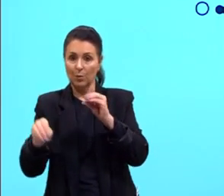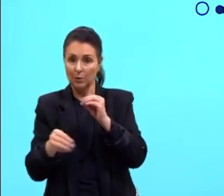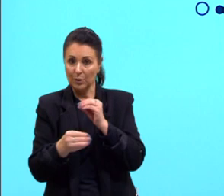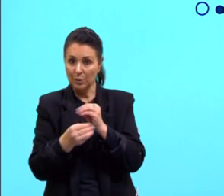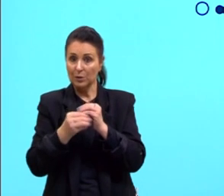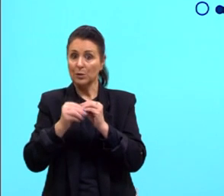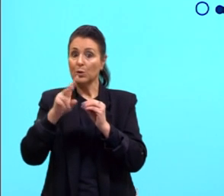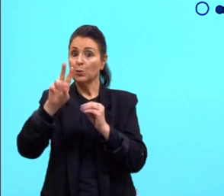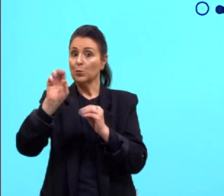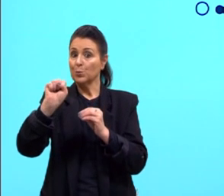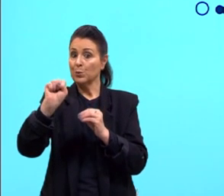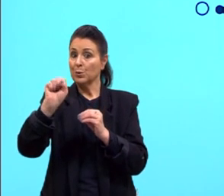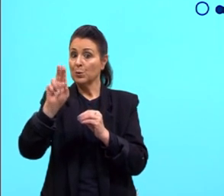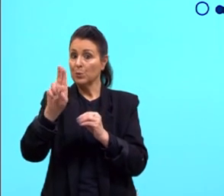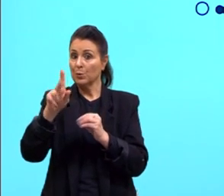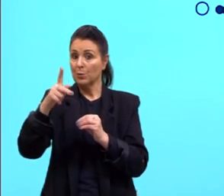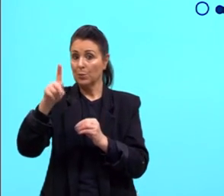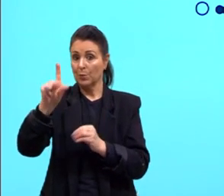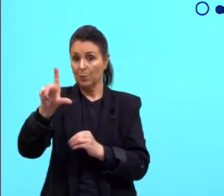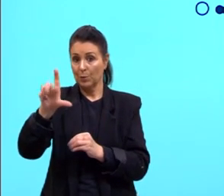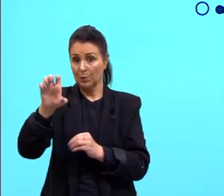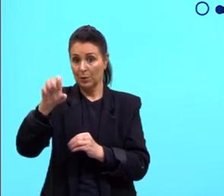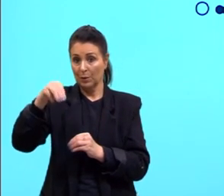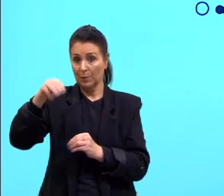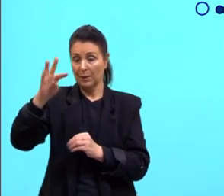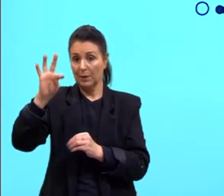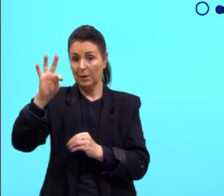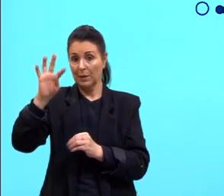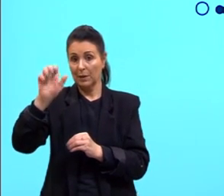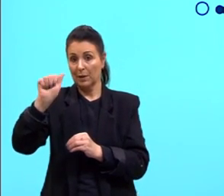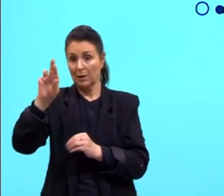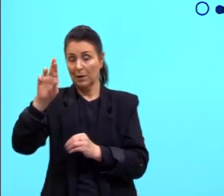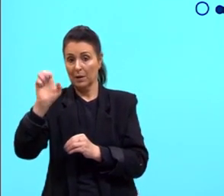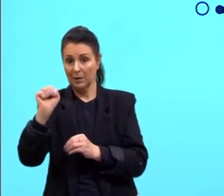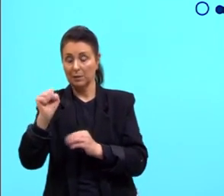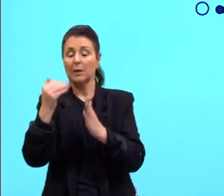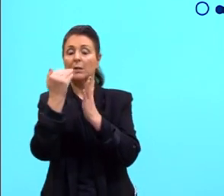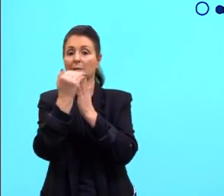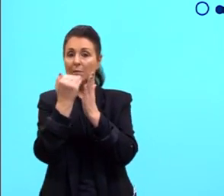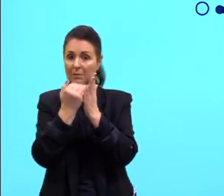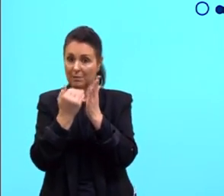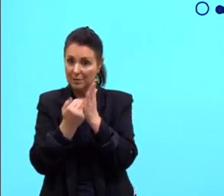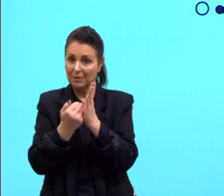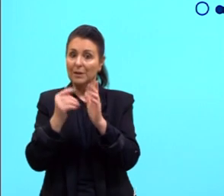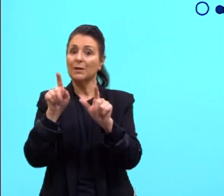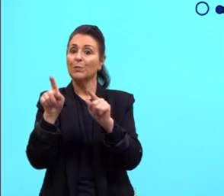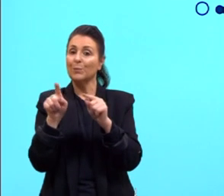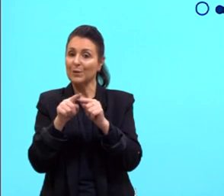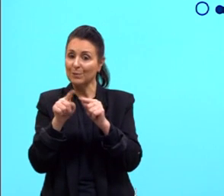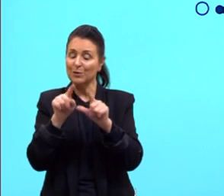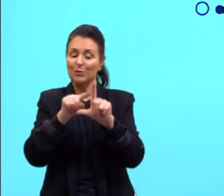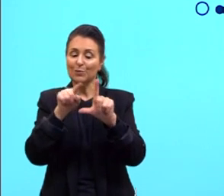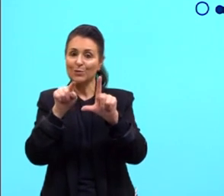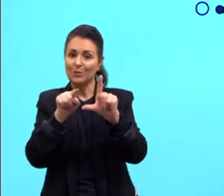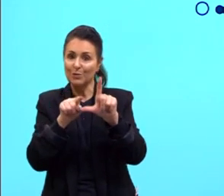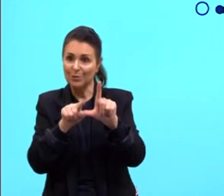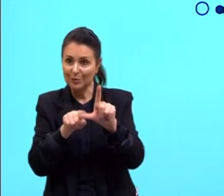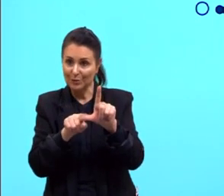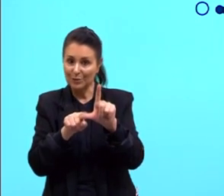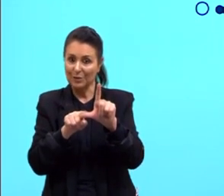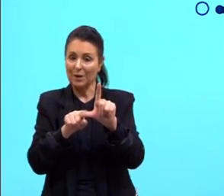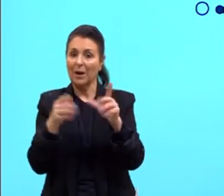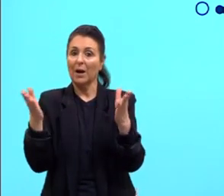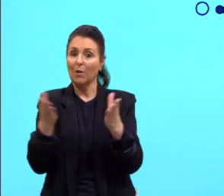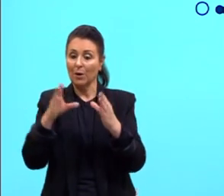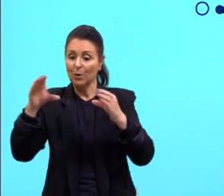suplementares eles fazem parte dessa classificação de ângulos adjacentes porém os